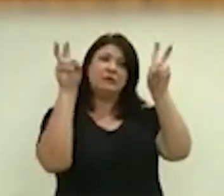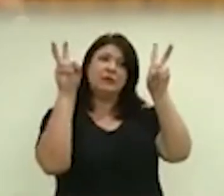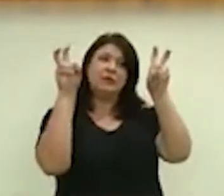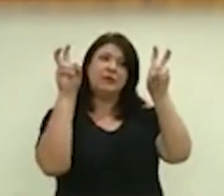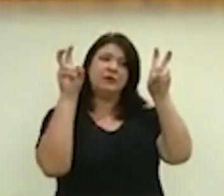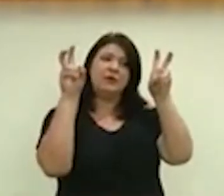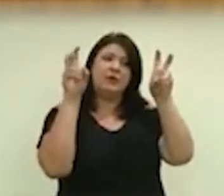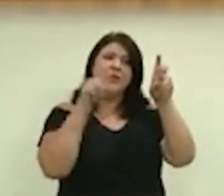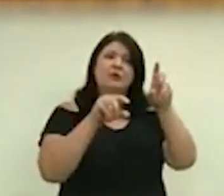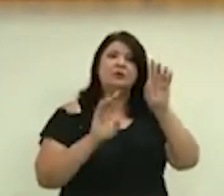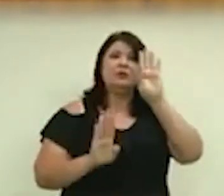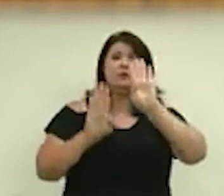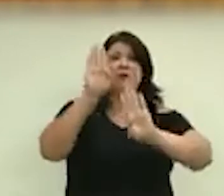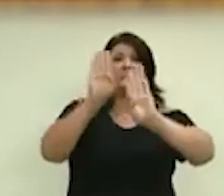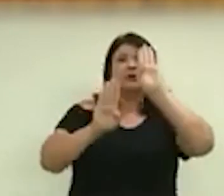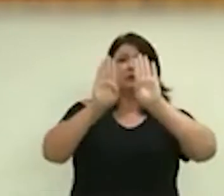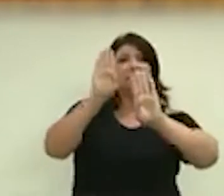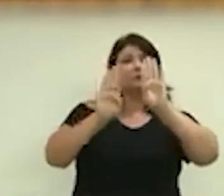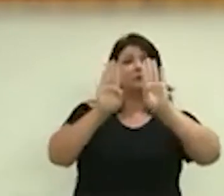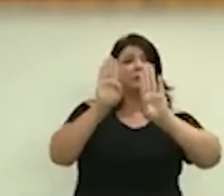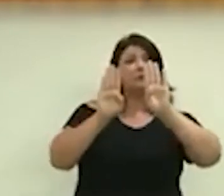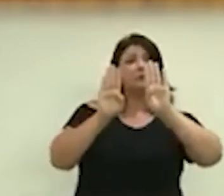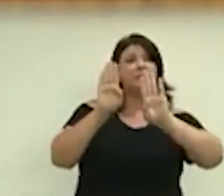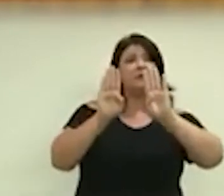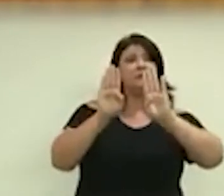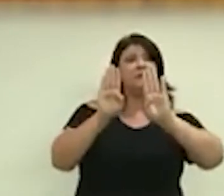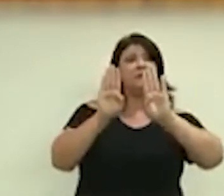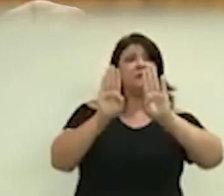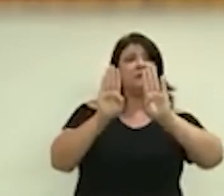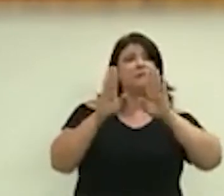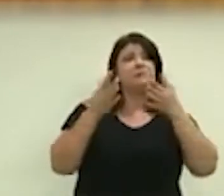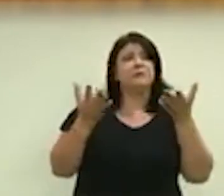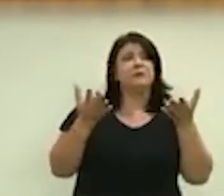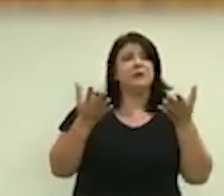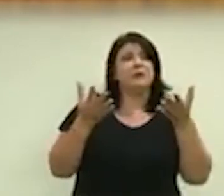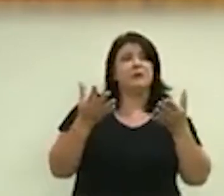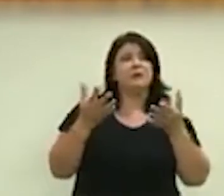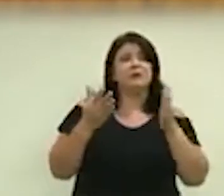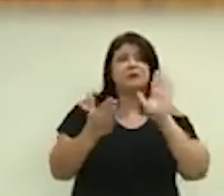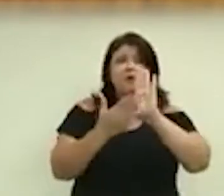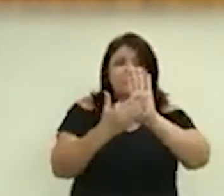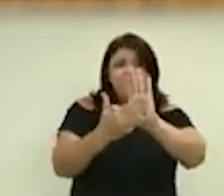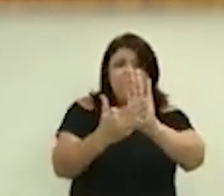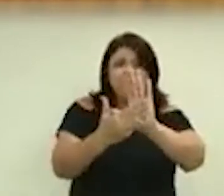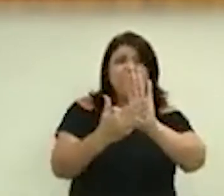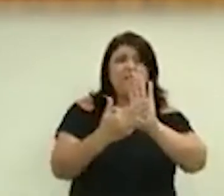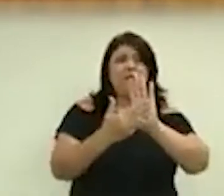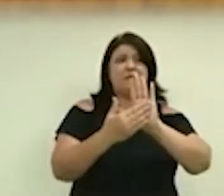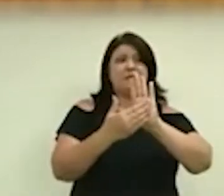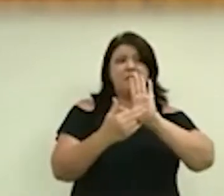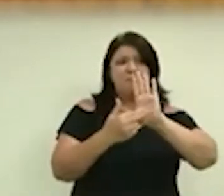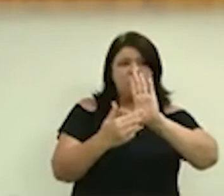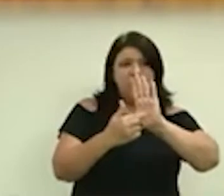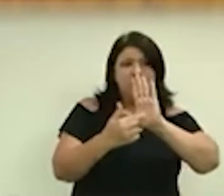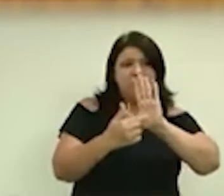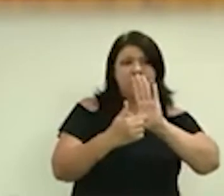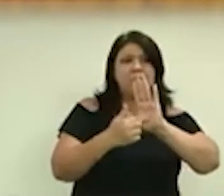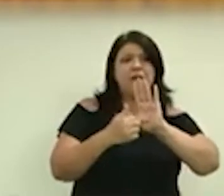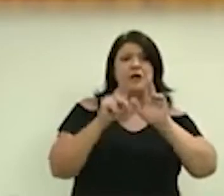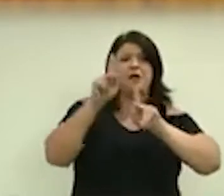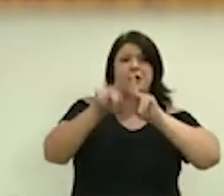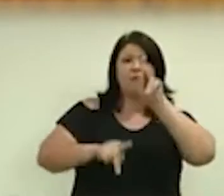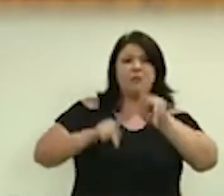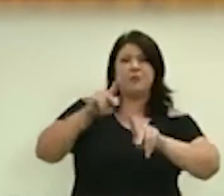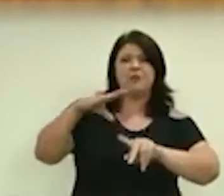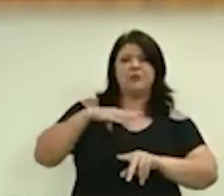cartéis de licitações. E a gente precisa provar para o povo de Praia Grande que isso não acontece. E esse projeto de lei, e